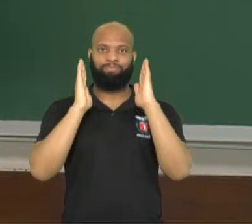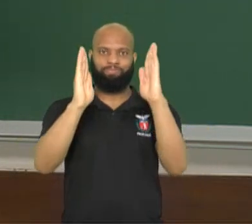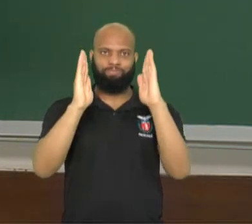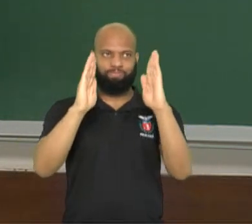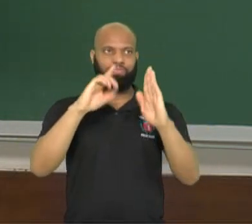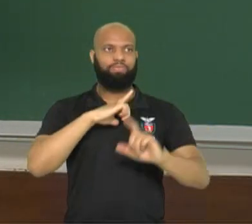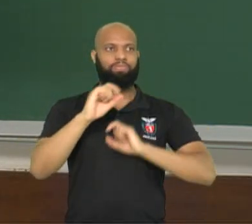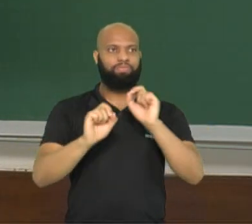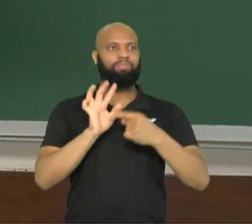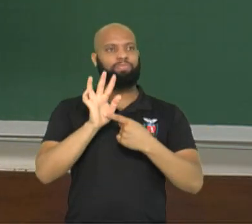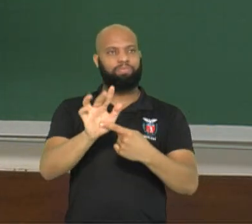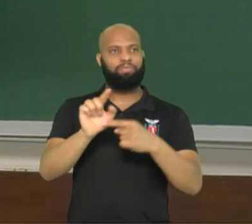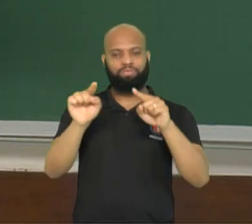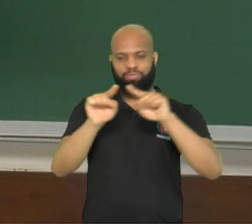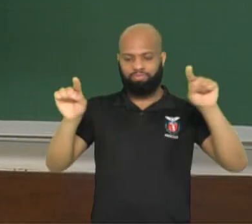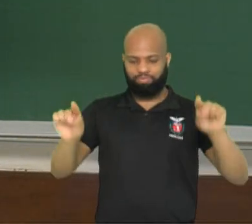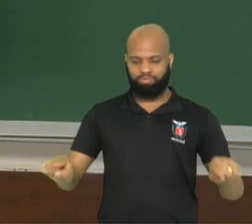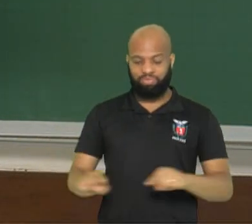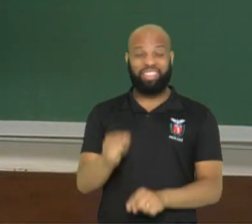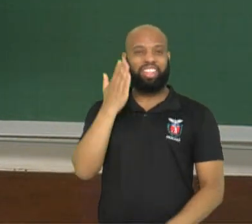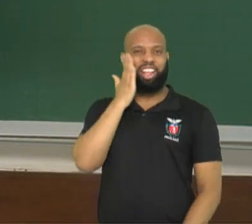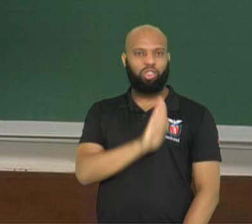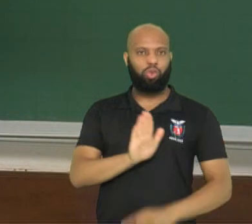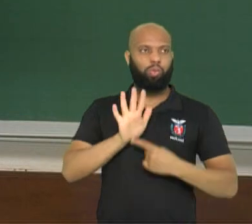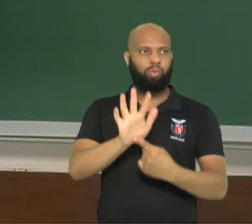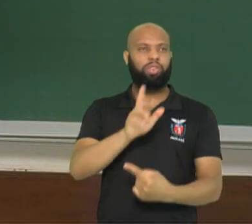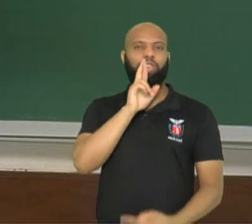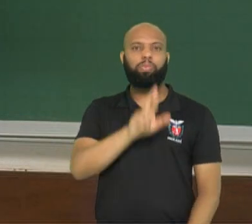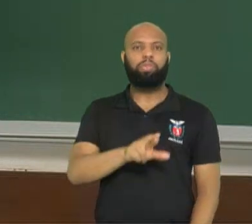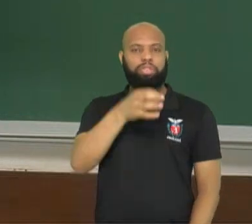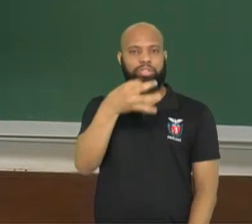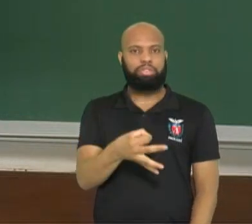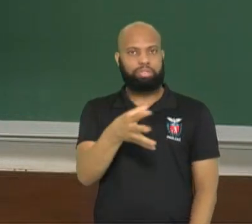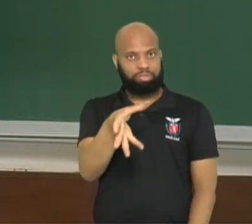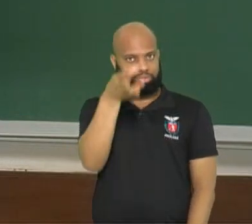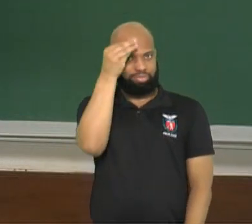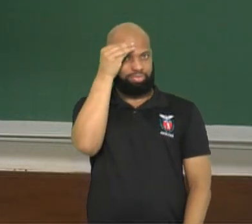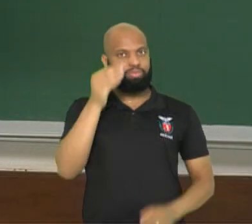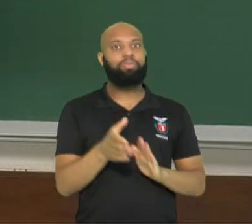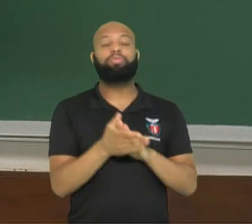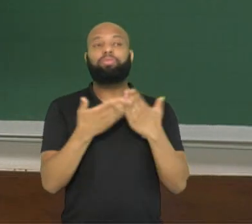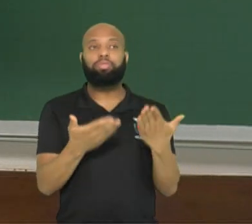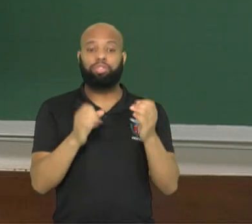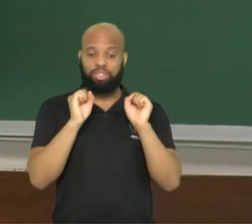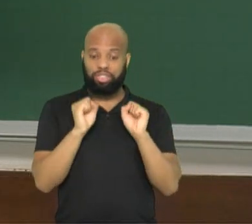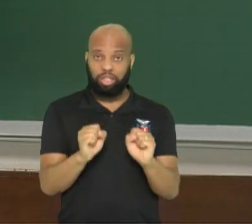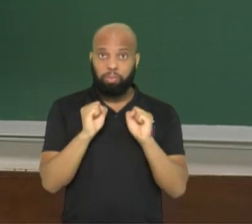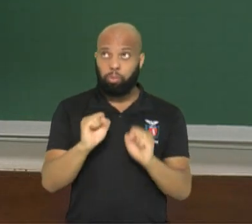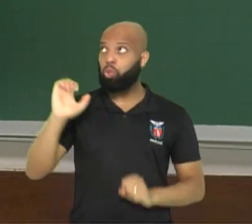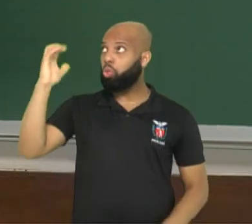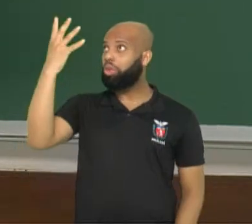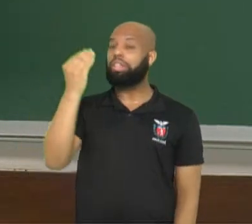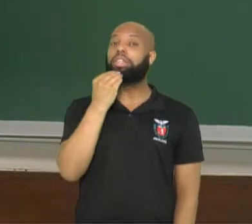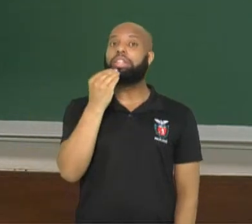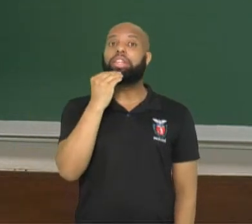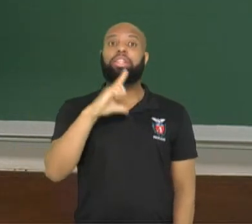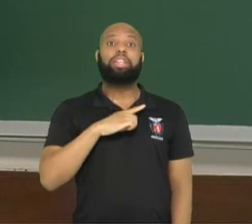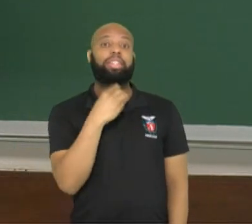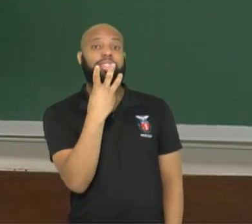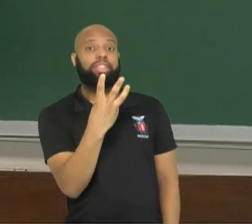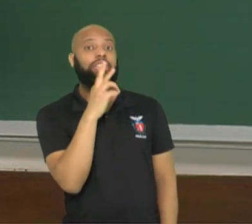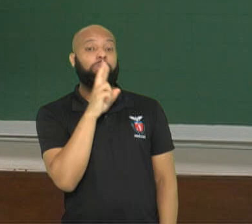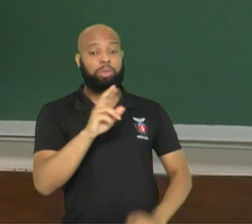situação onde a professora circulou, inclusive de azul, para você gravar bem. Então, a possibilidade, né, são três